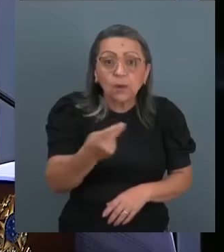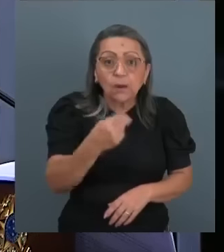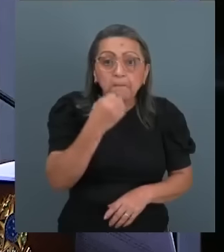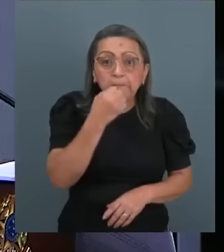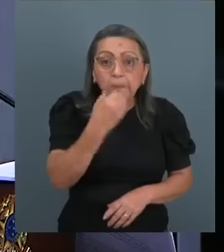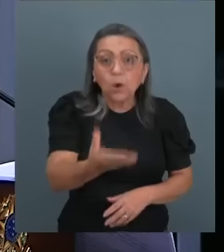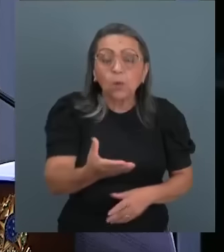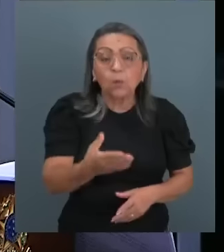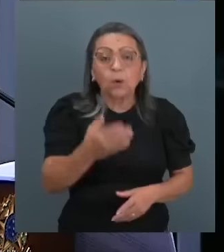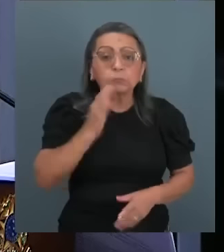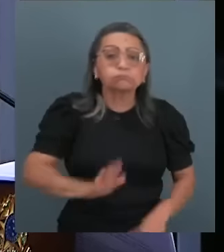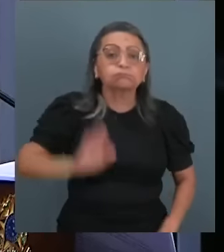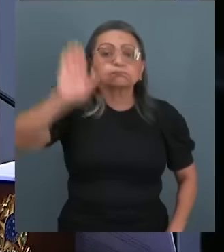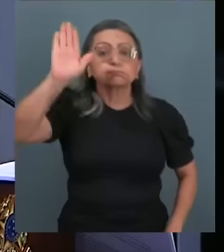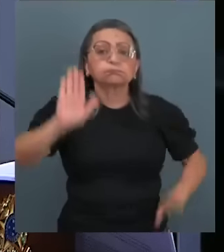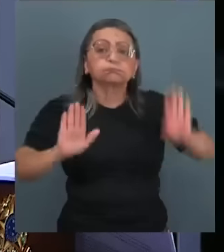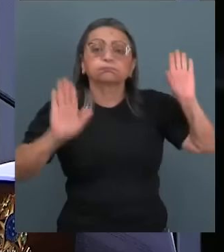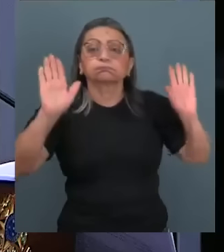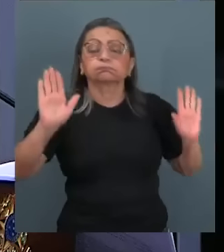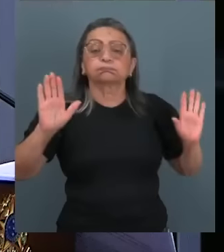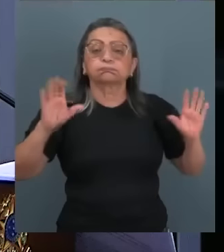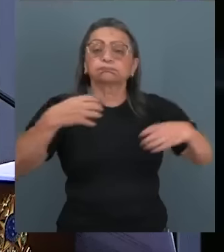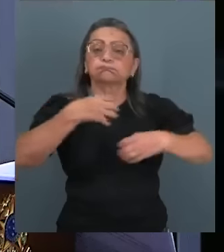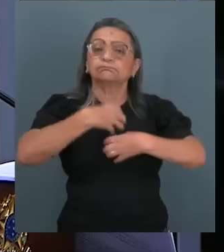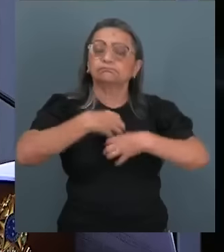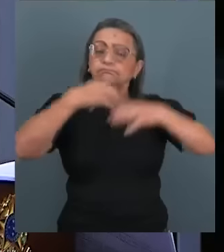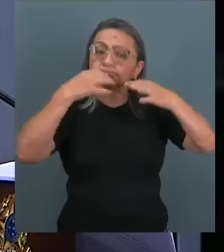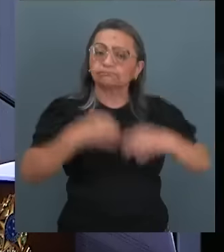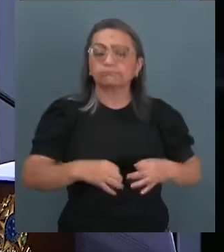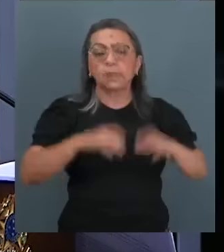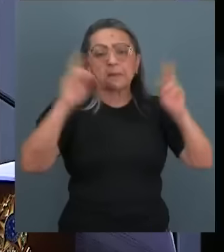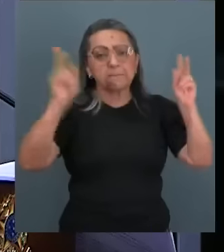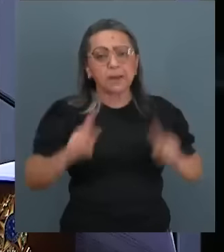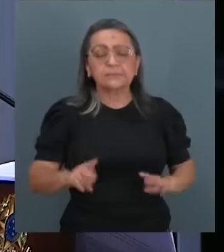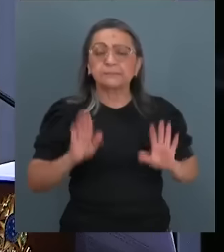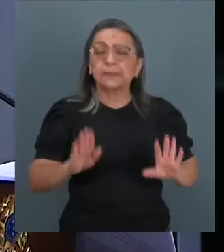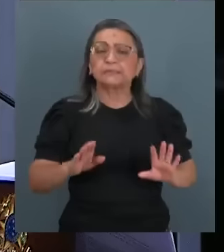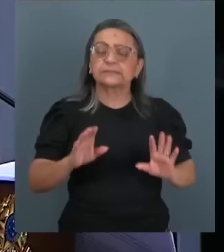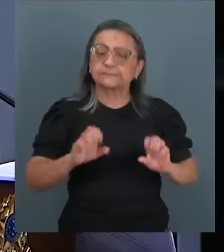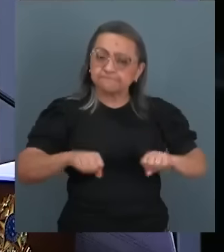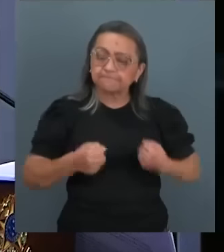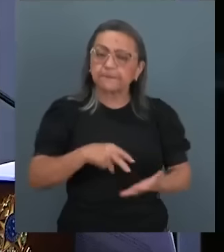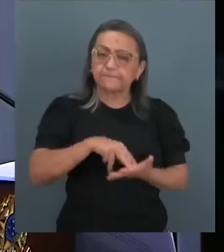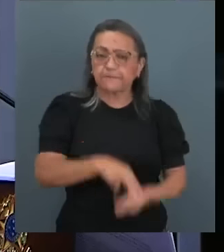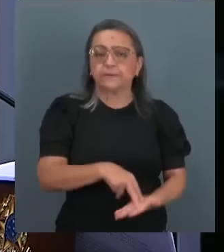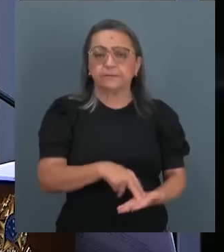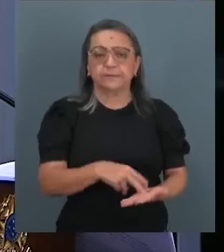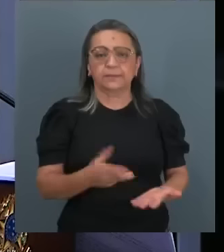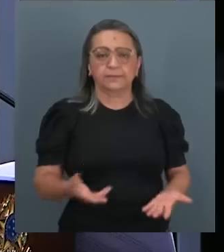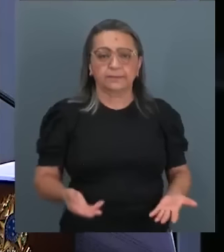se manifestarem de forma ordeira, pacífica, mas de forma firme.